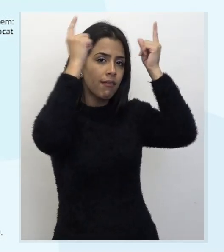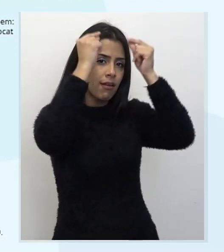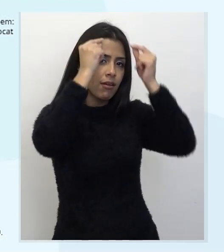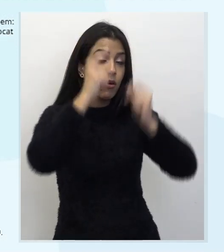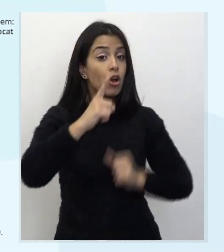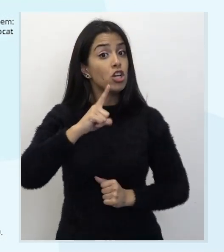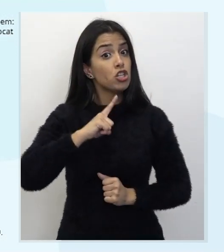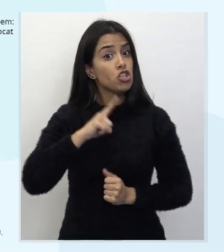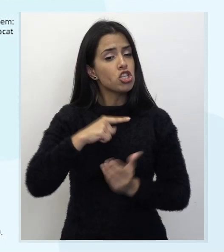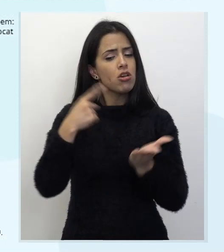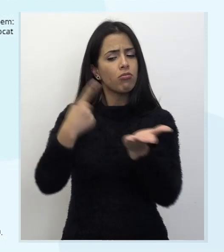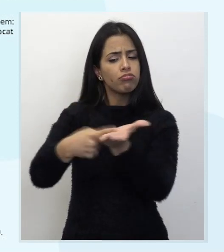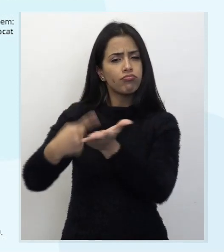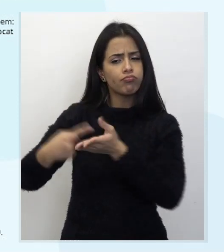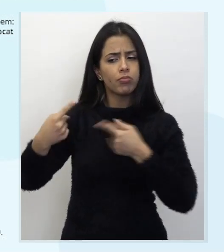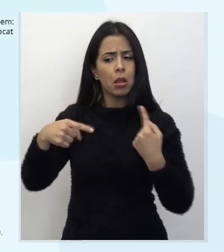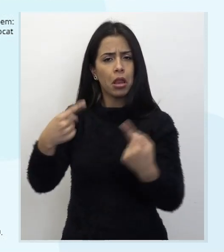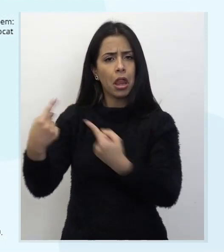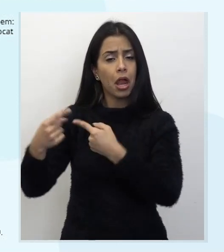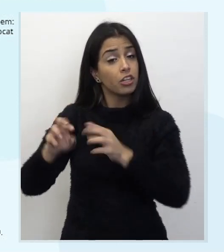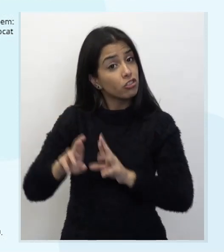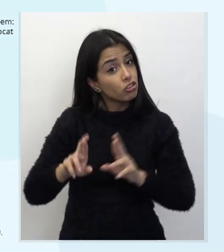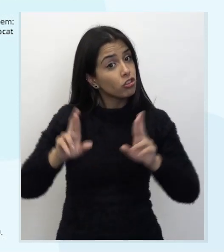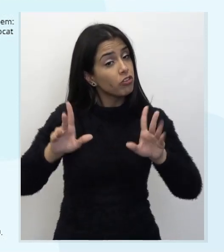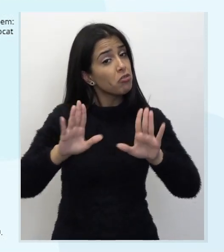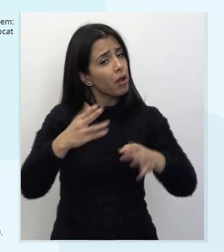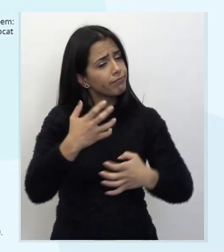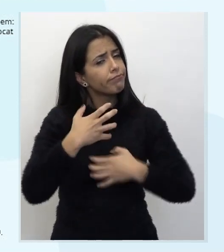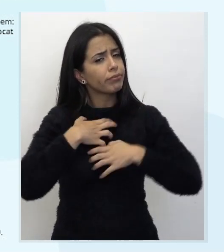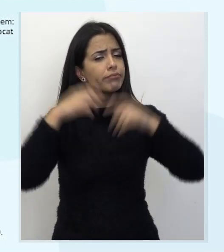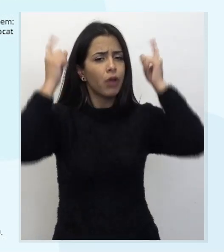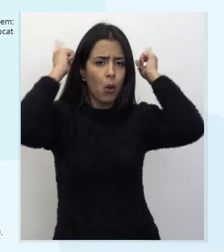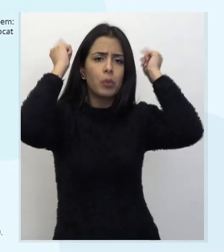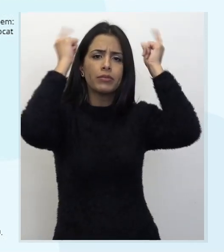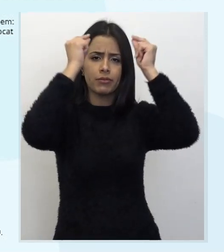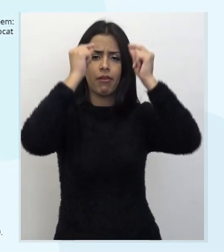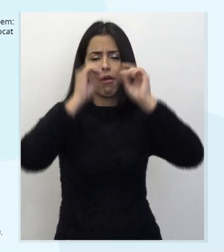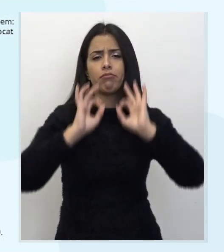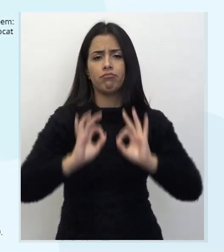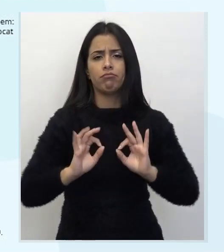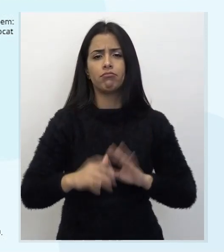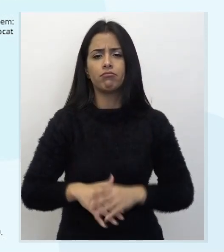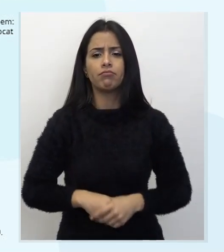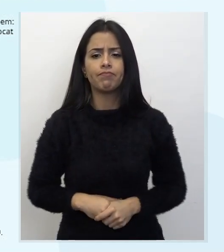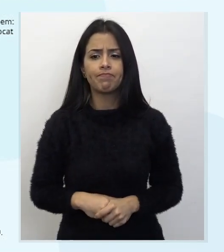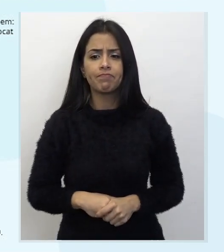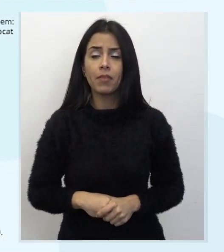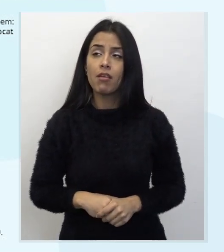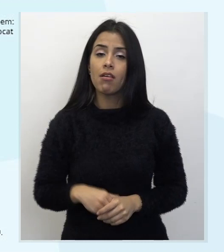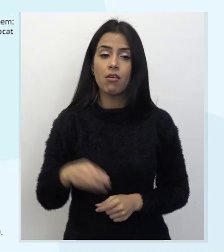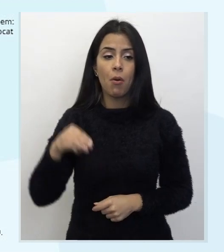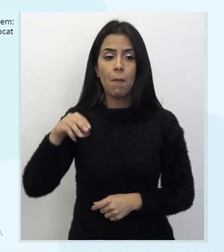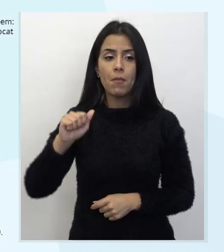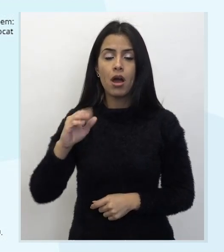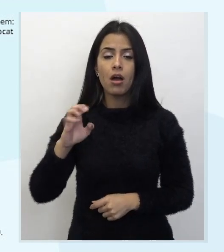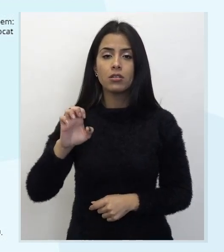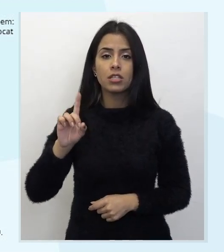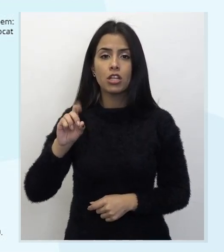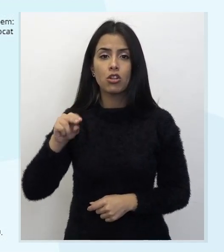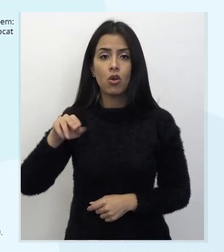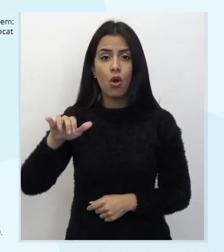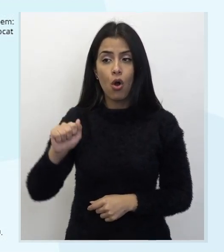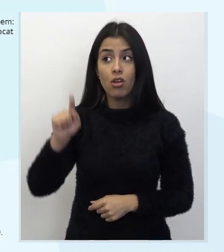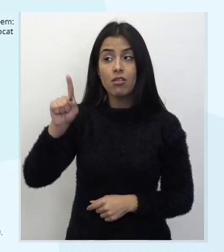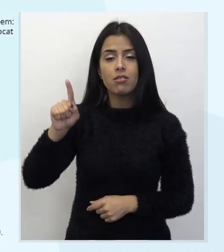econômico totalmente diferente, tá? E foram os macedônios os responsáveis por conquistar a Grécia,